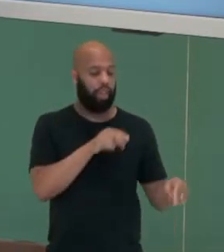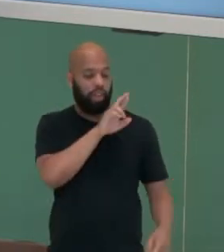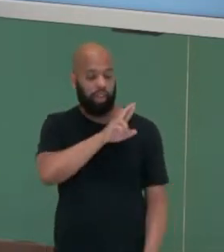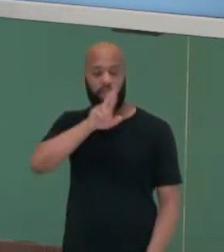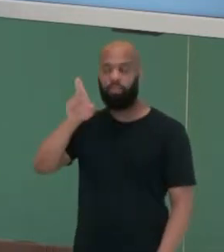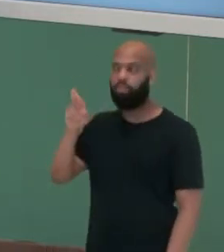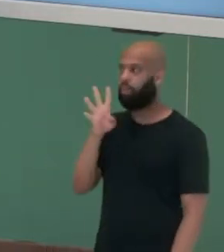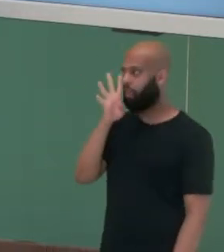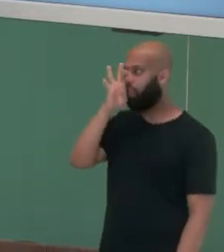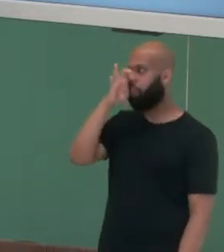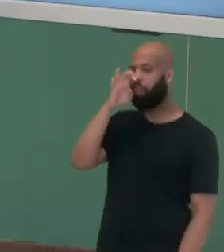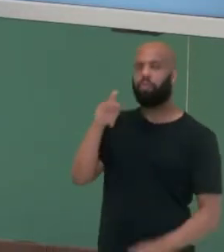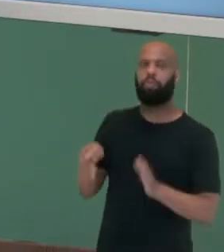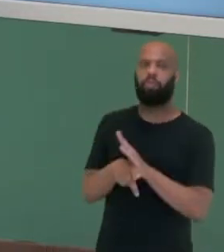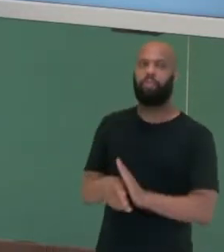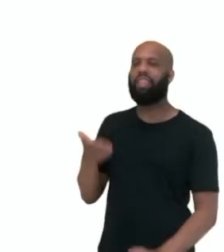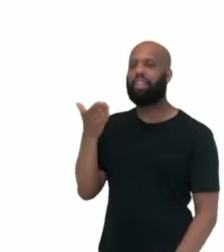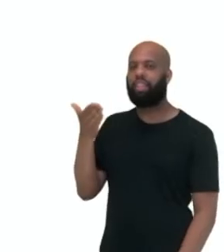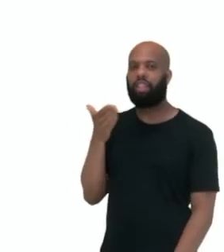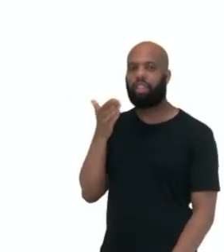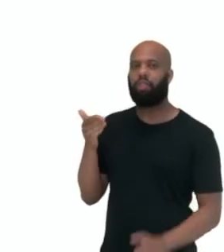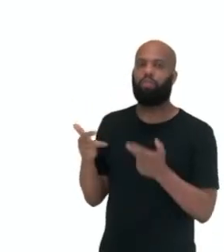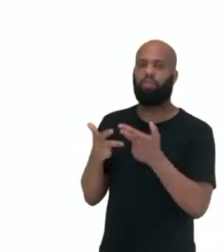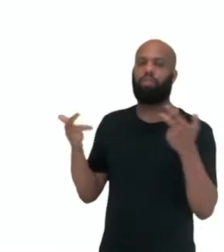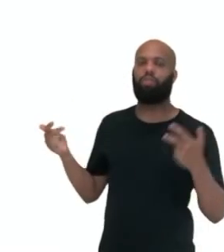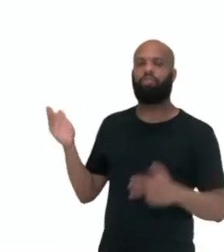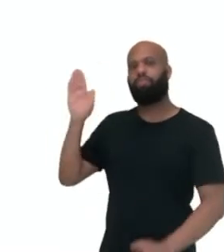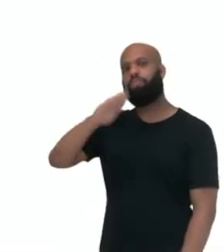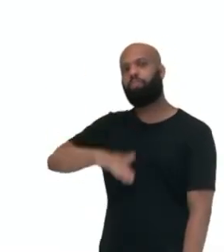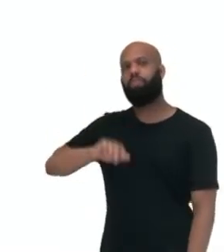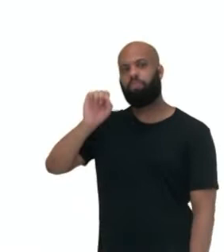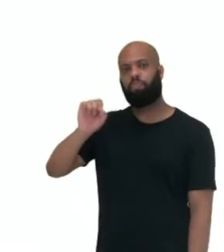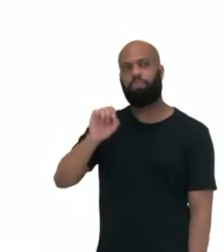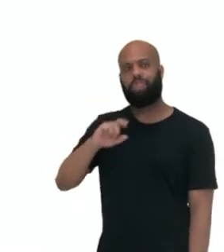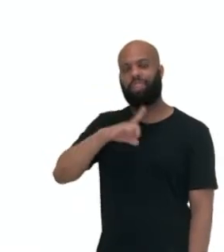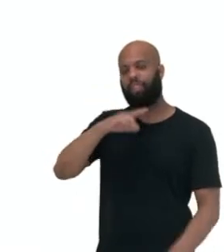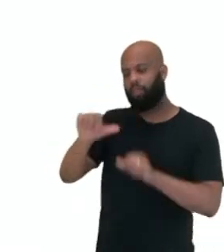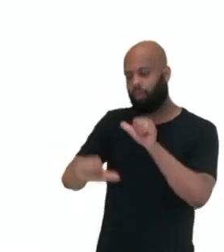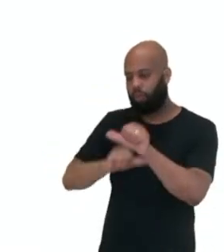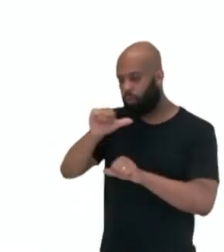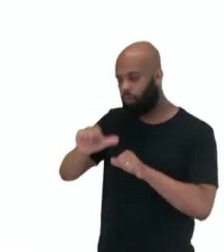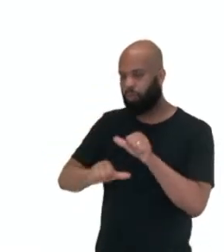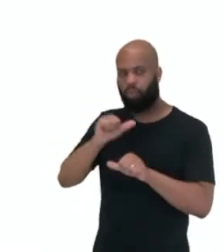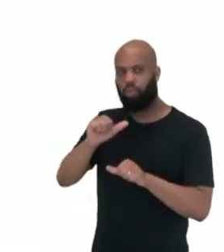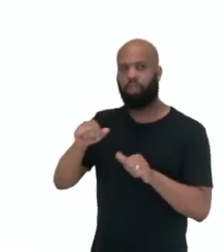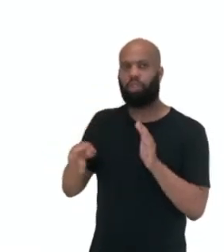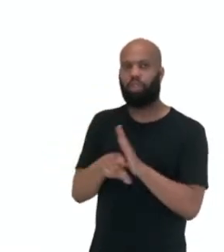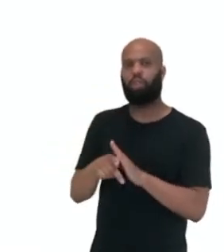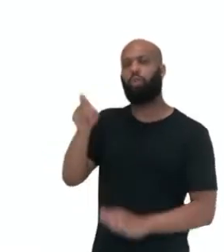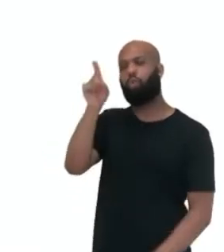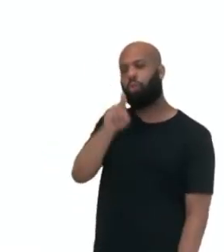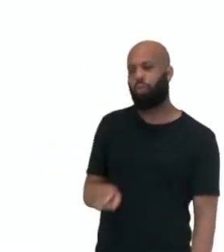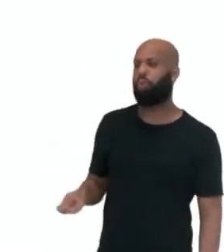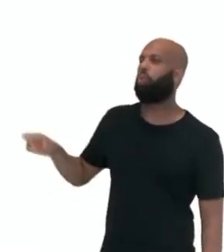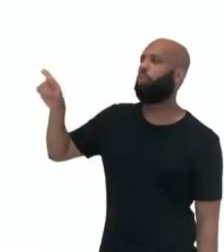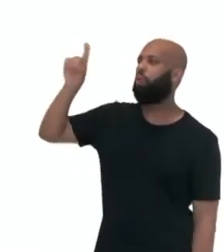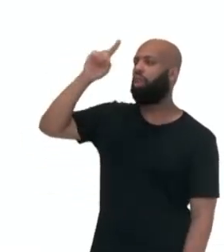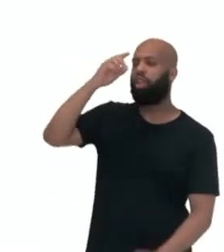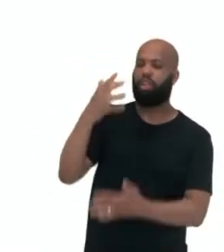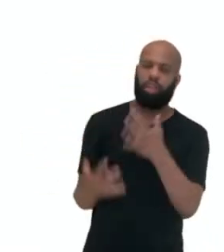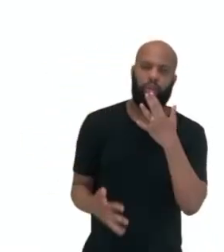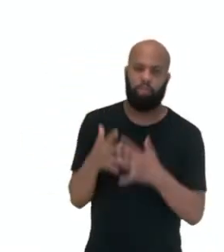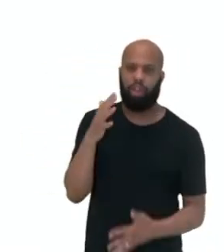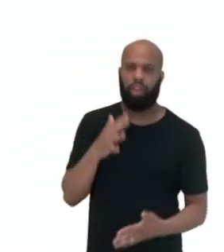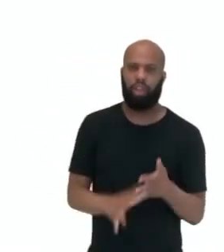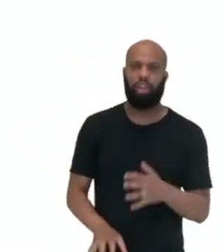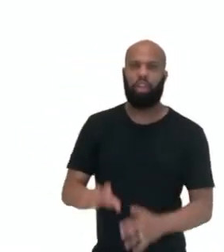insistindo na ilusão que aquilo era obra do mago Friston, que tinha transformado os gigantes em moinho para impedir sua glória. Esse episódio é